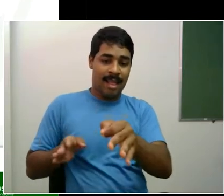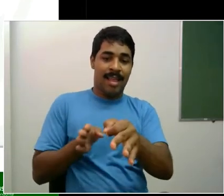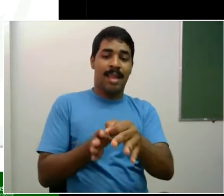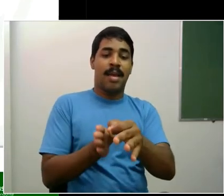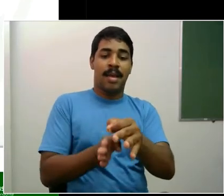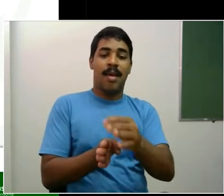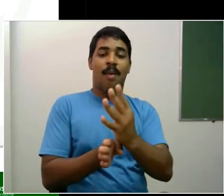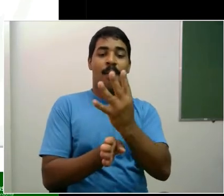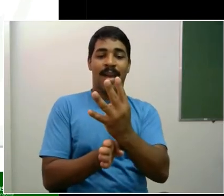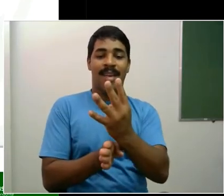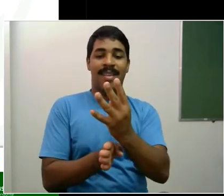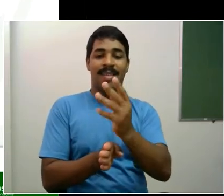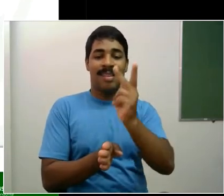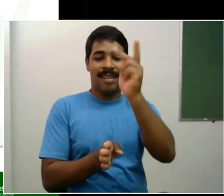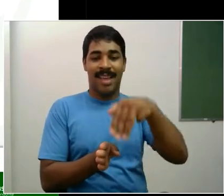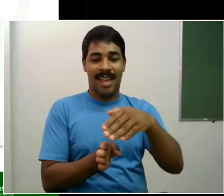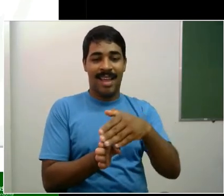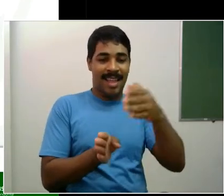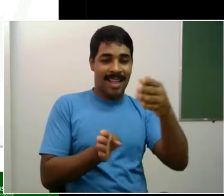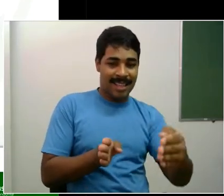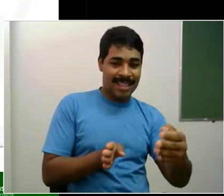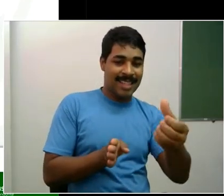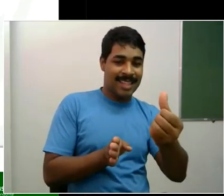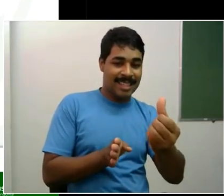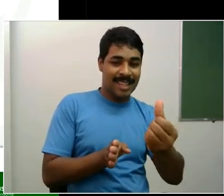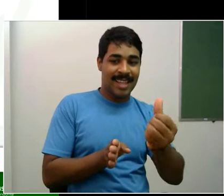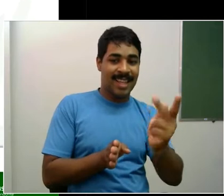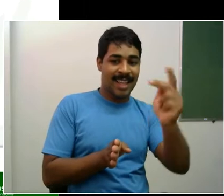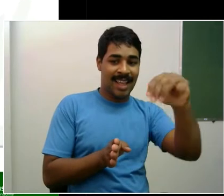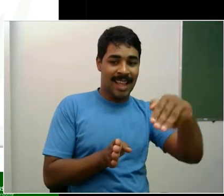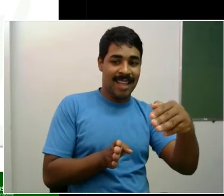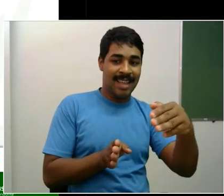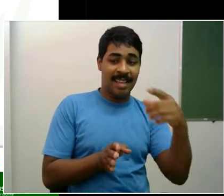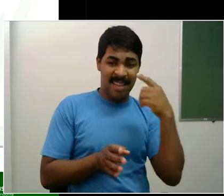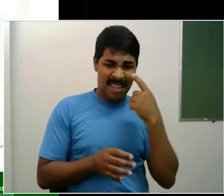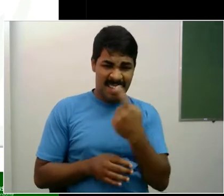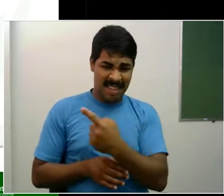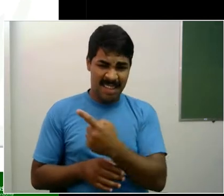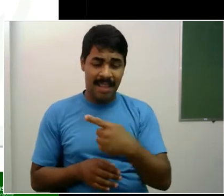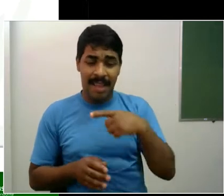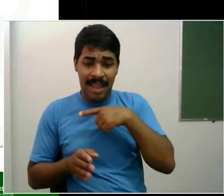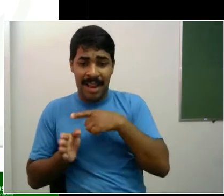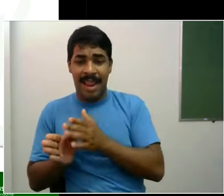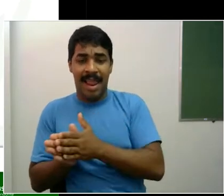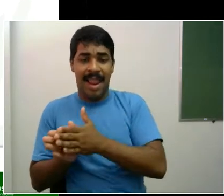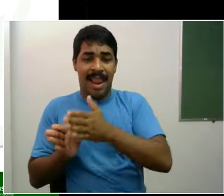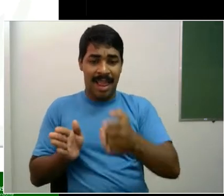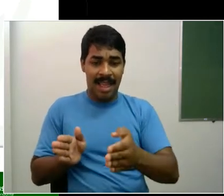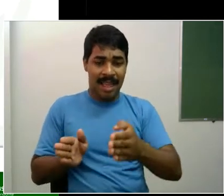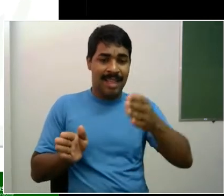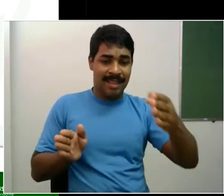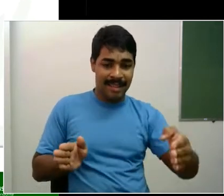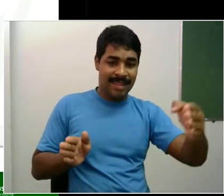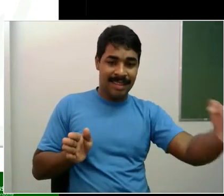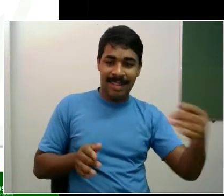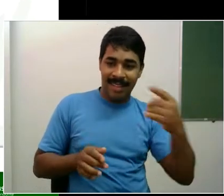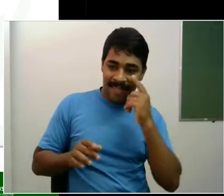km, 6 km. Observe que ele vai avançando a motocicleta no mesmo sentido, a trajetória para a